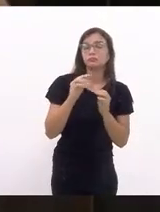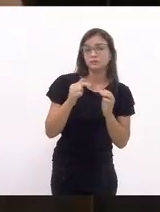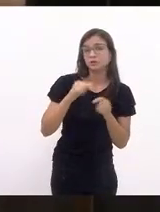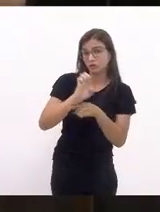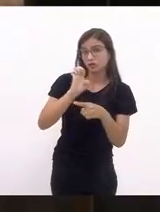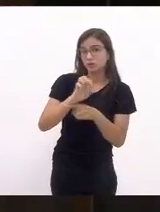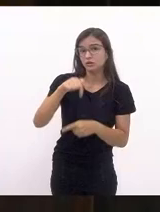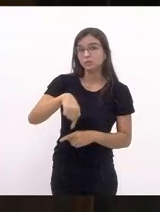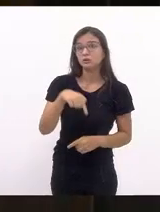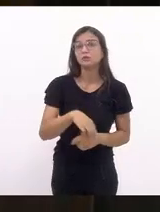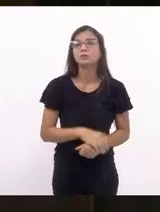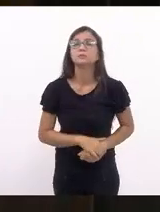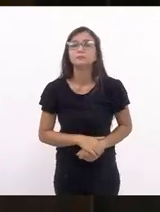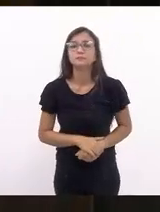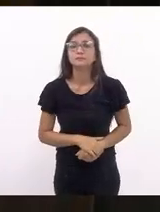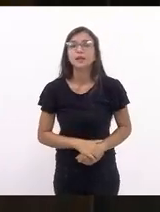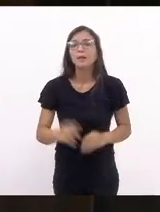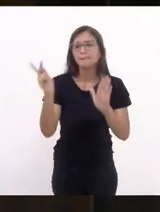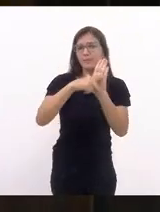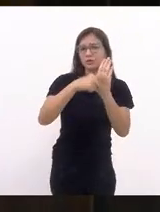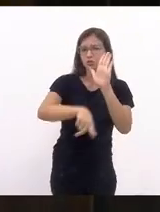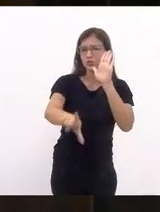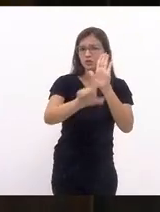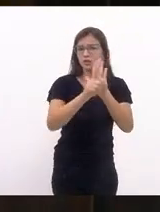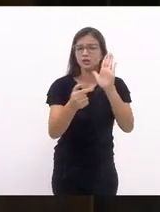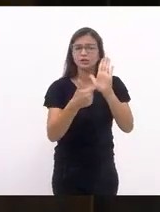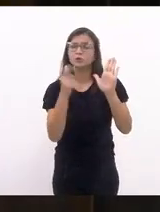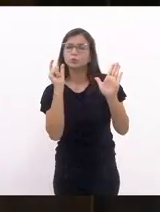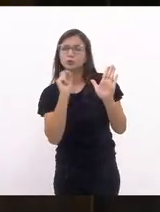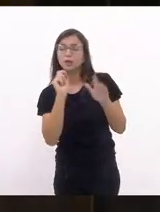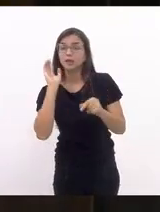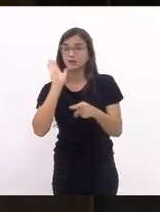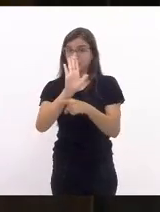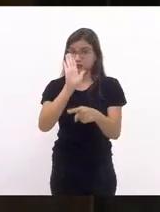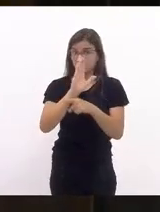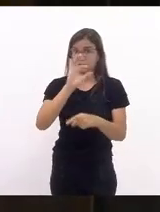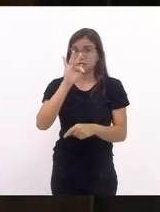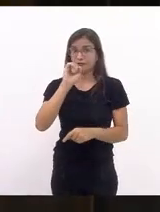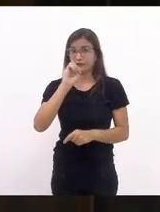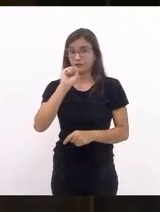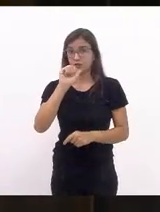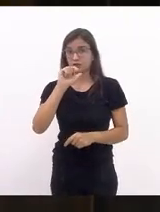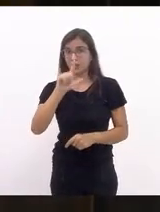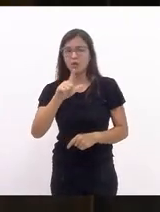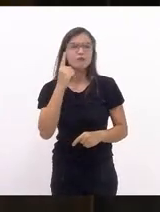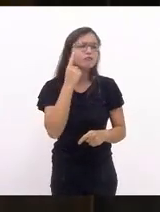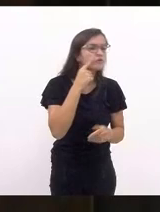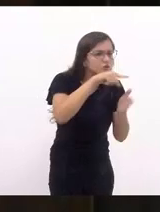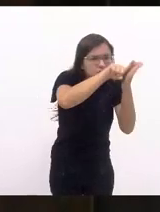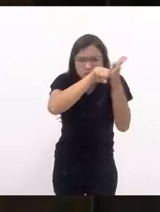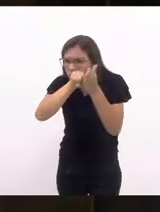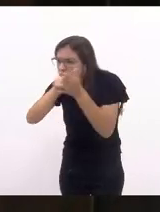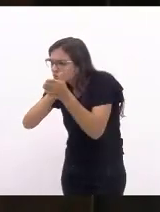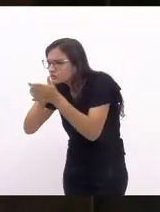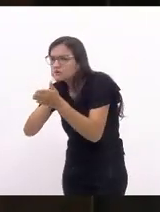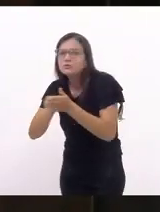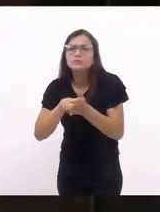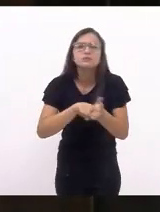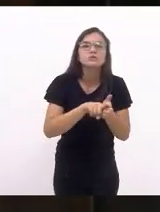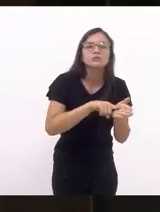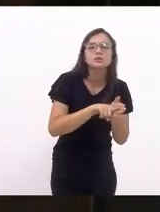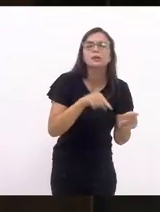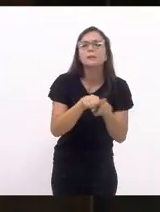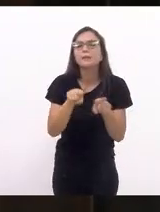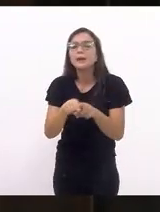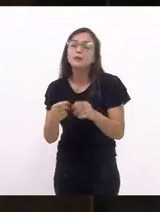no Tocantins seu apoio a projetos leis Assessoria fiscal realizou levantamentos de dados e participou da elaboração de